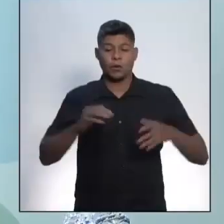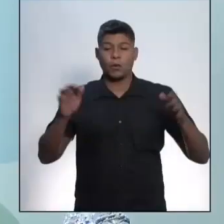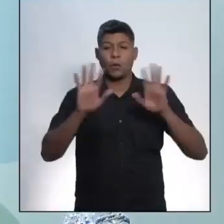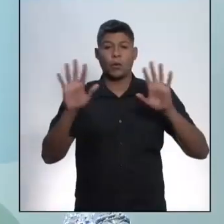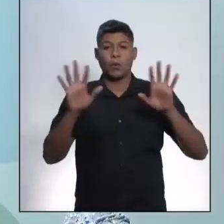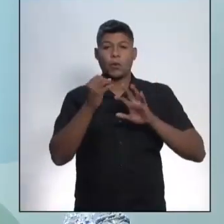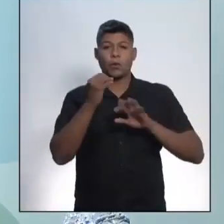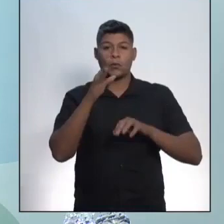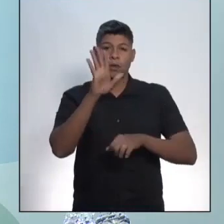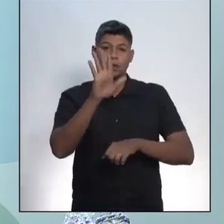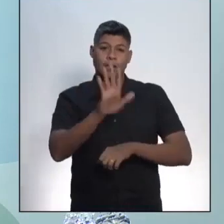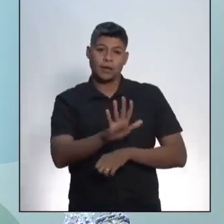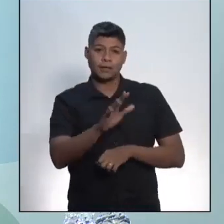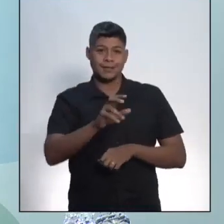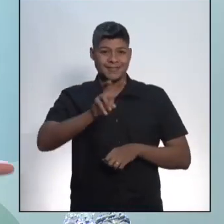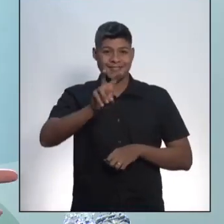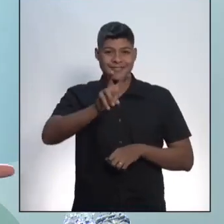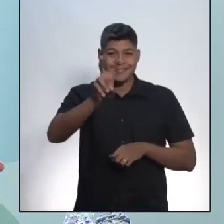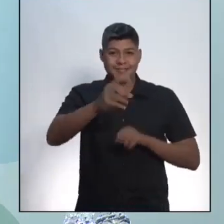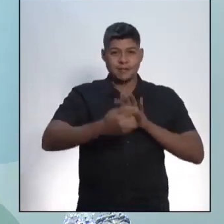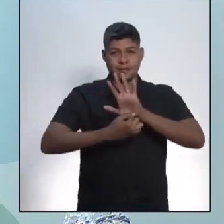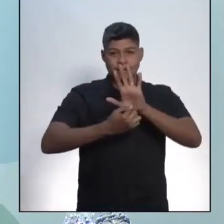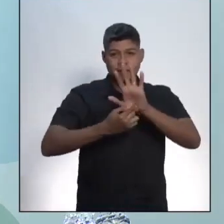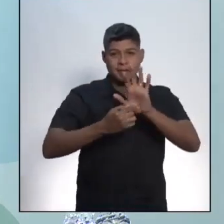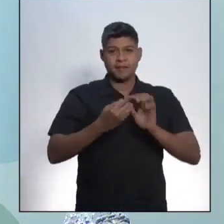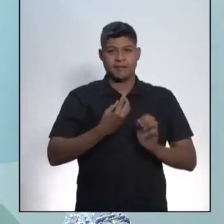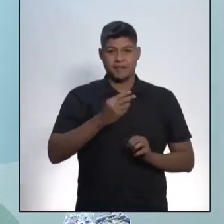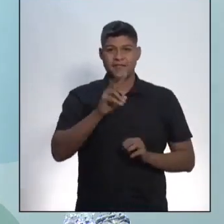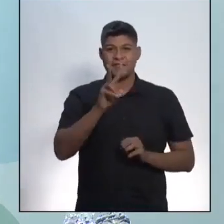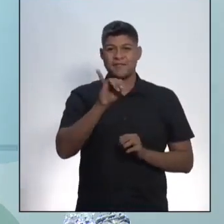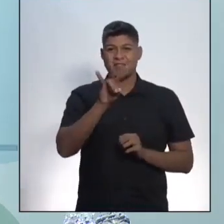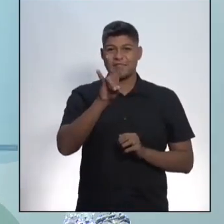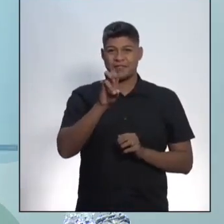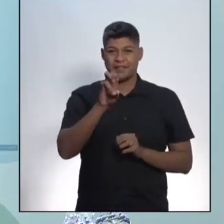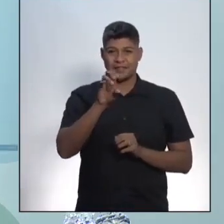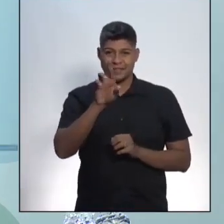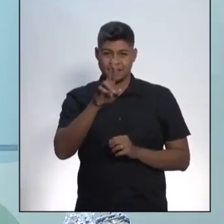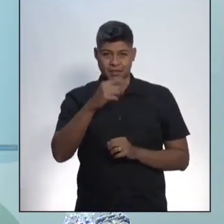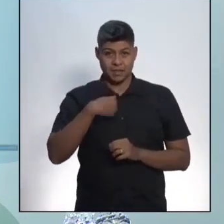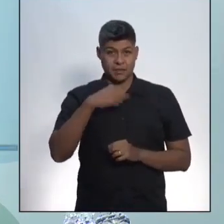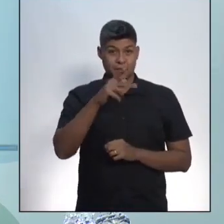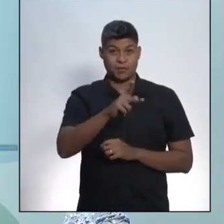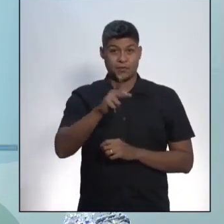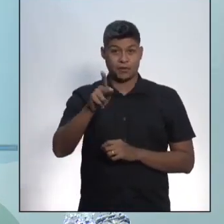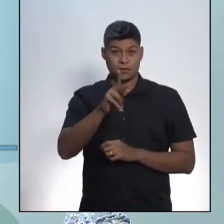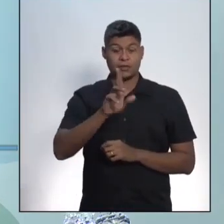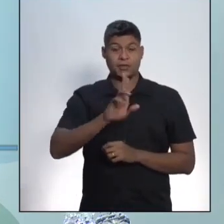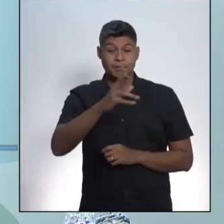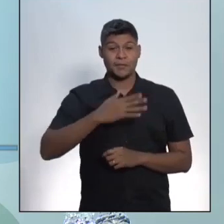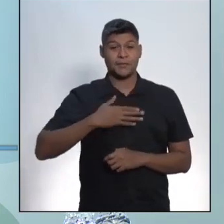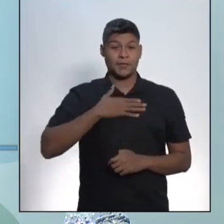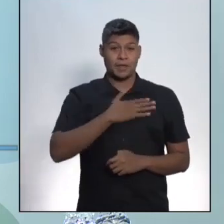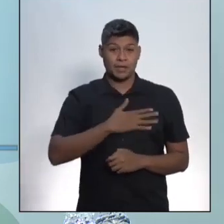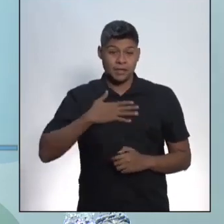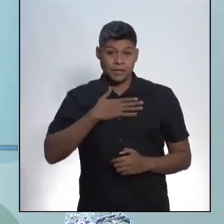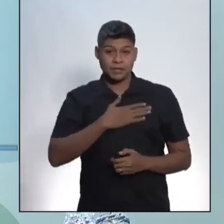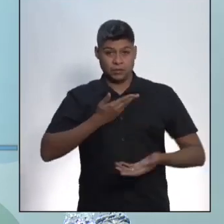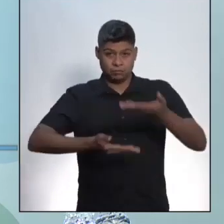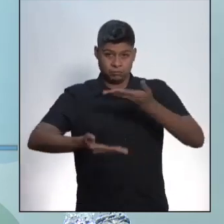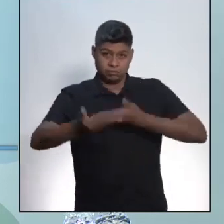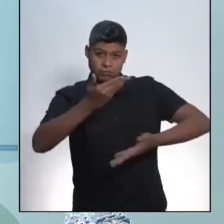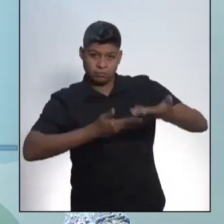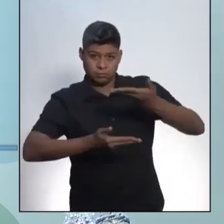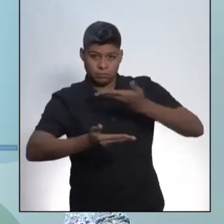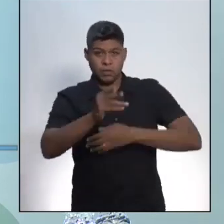Olá, boa tarde. Este é o 5º programa da série VVC. Meu nome é João Paulo Almeida, eu sou professor e sempre muito feliz de estar aqui com você, professor, com